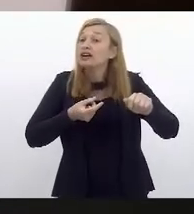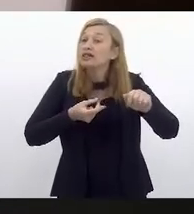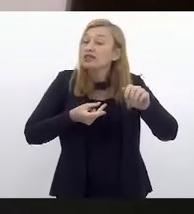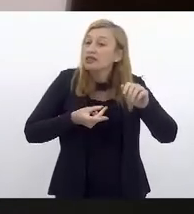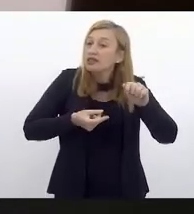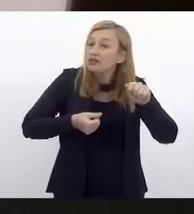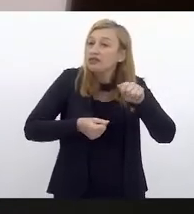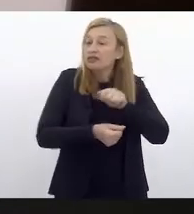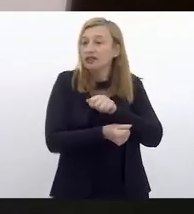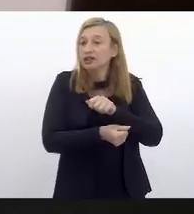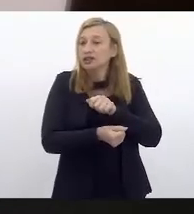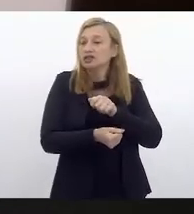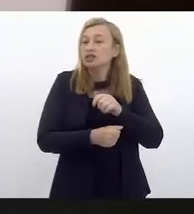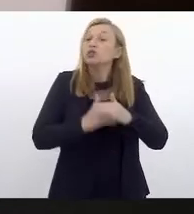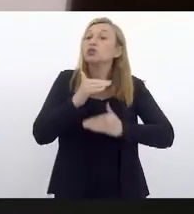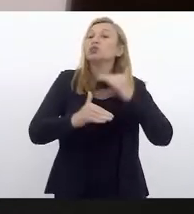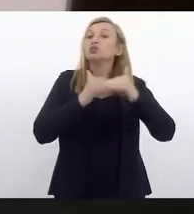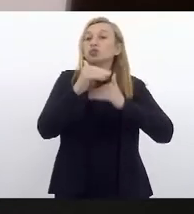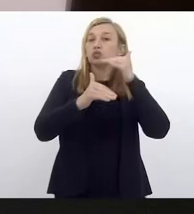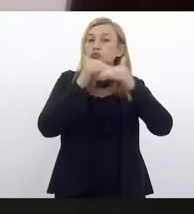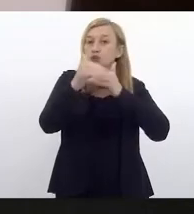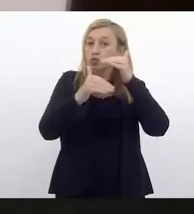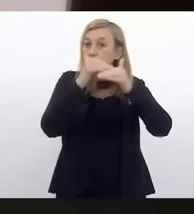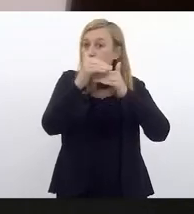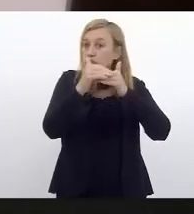financiar o desenvolvimento